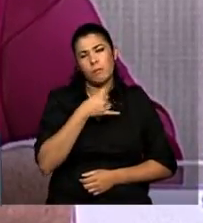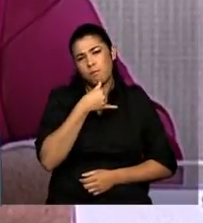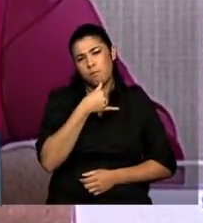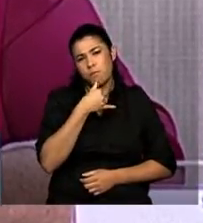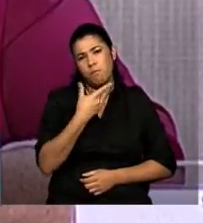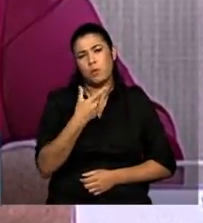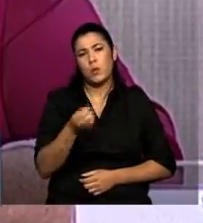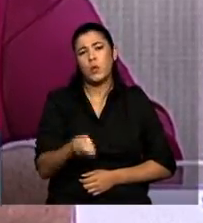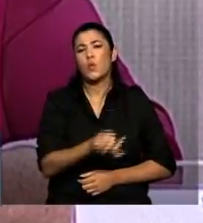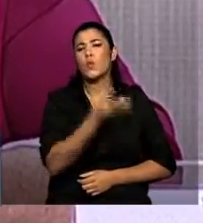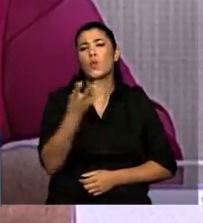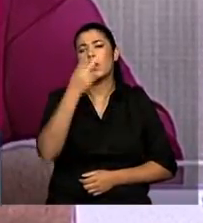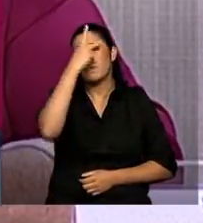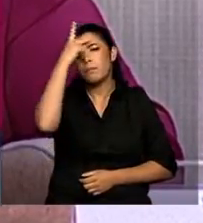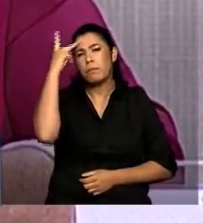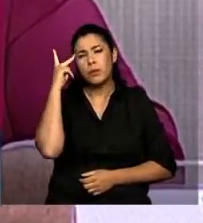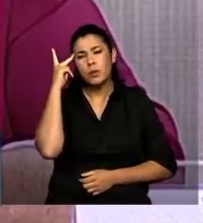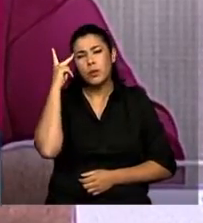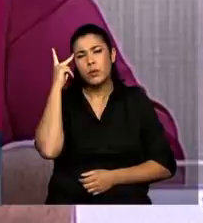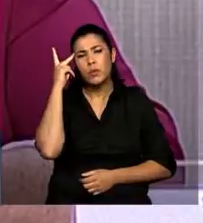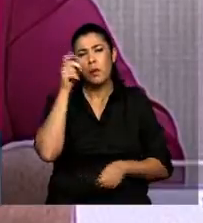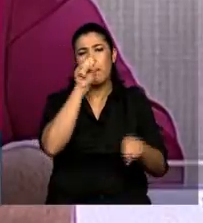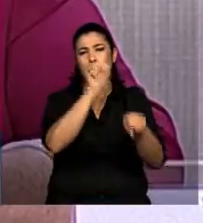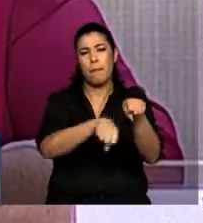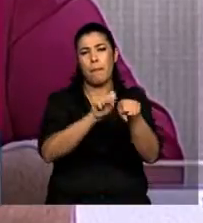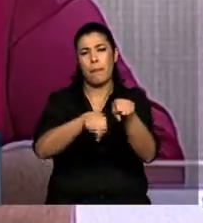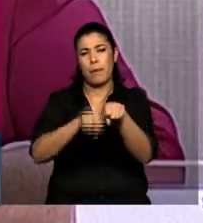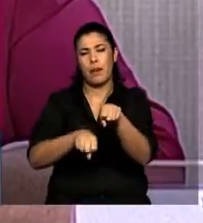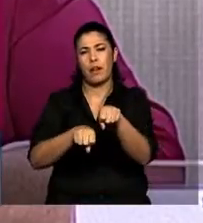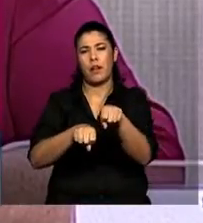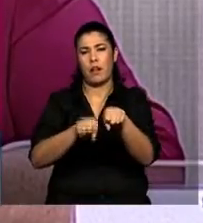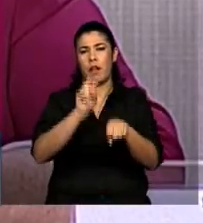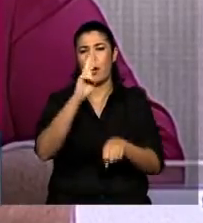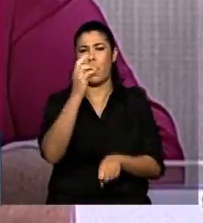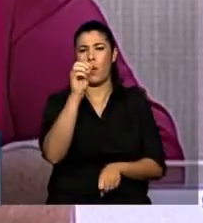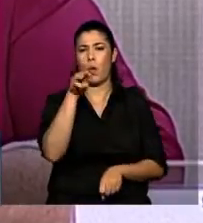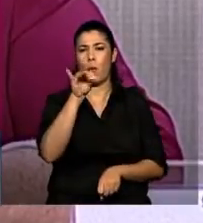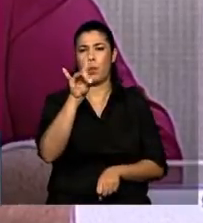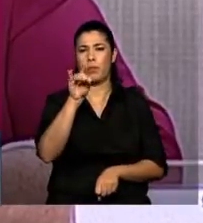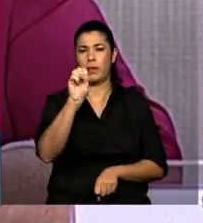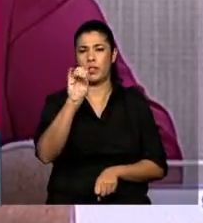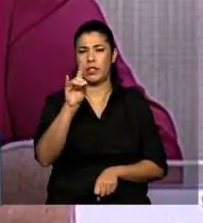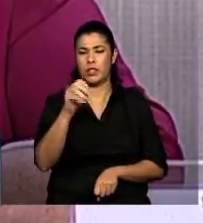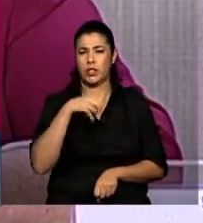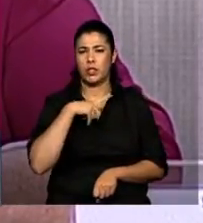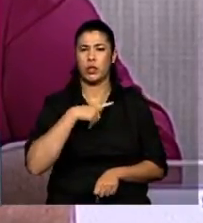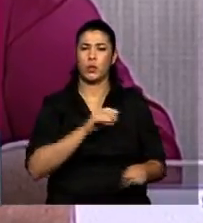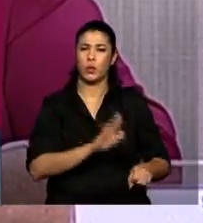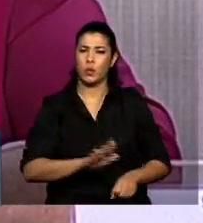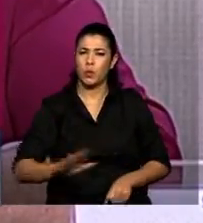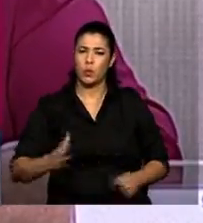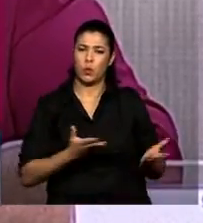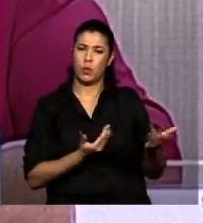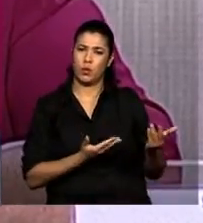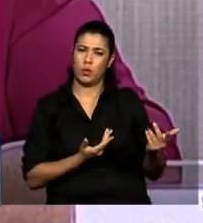dos homicídios em adolescentes no nosso país. E fica muito claro